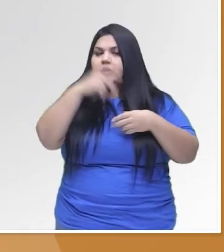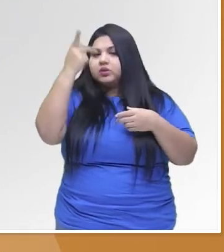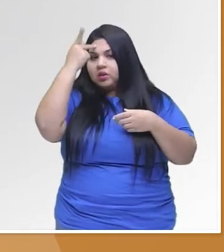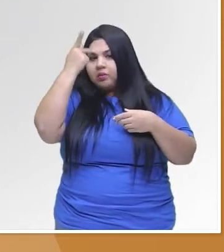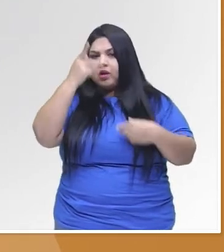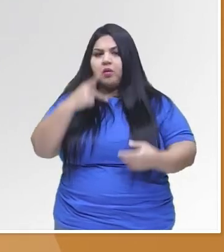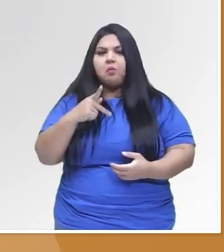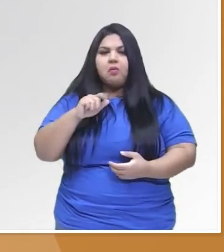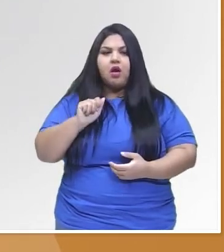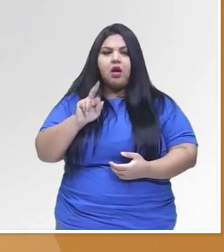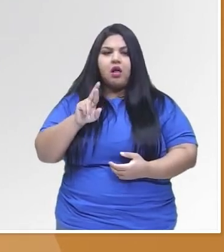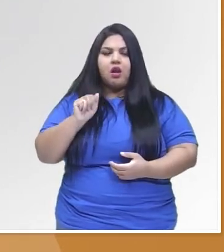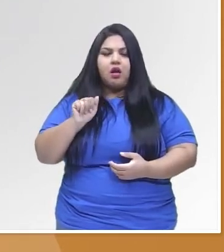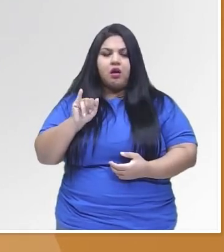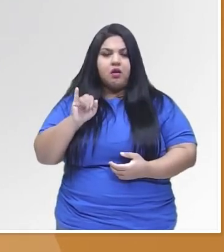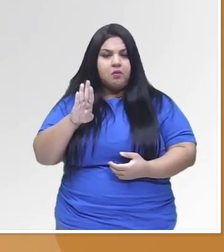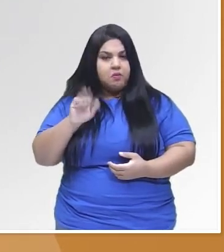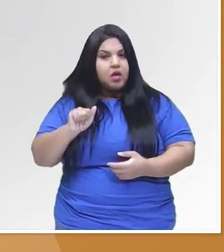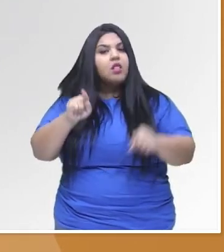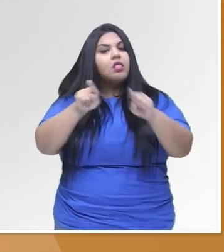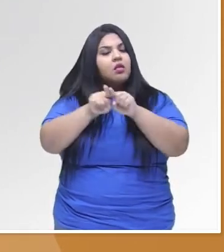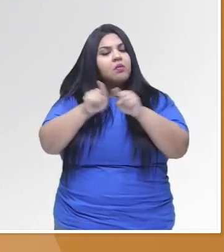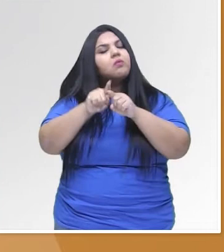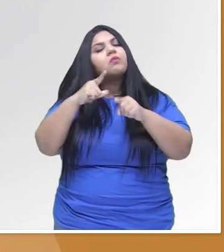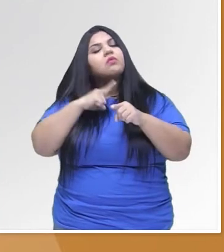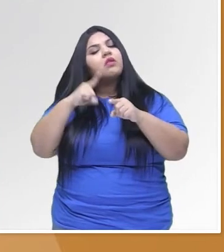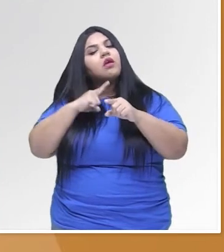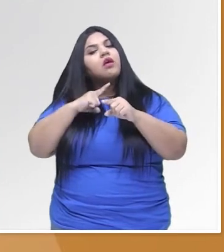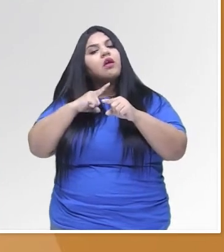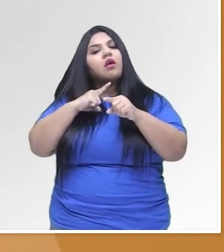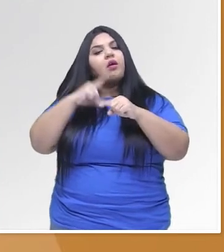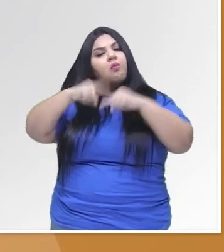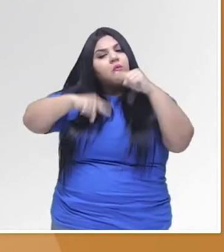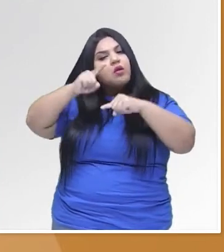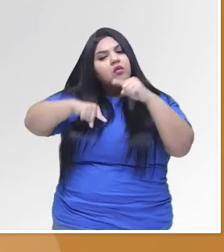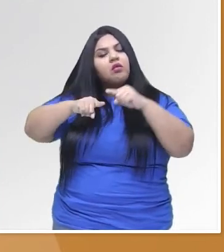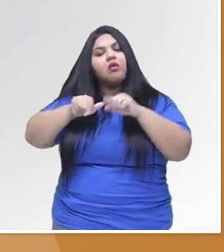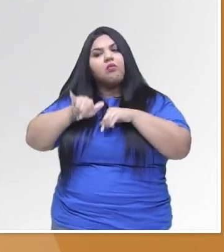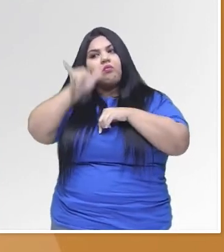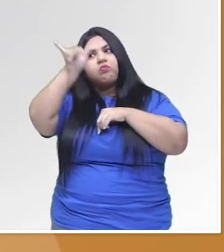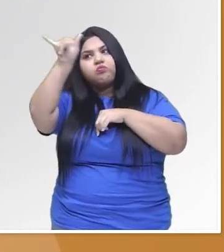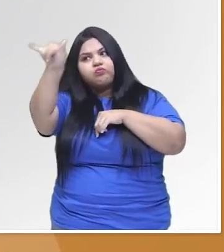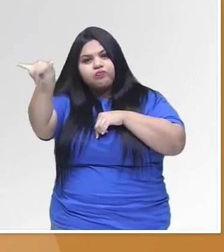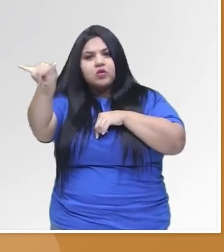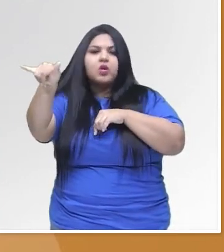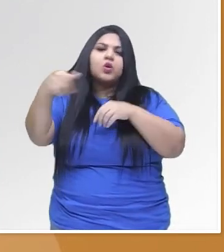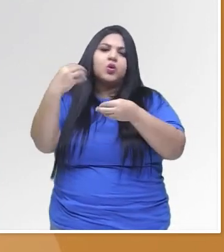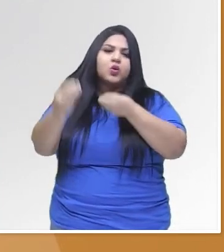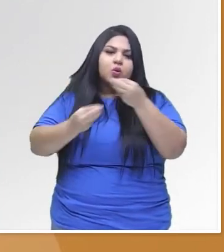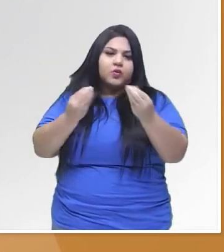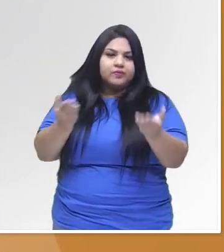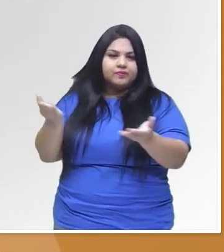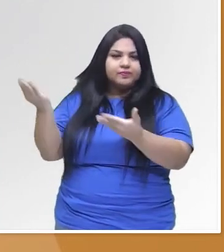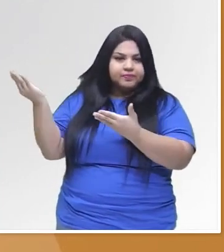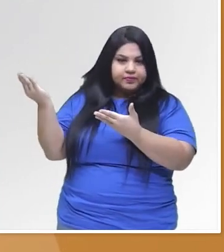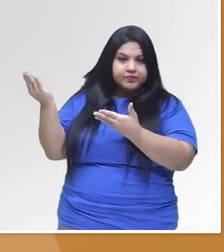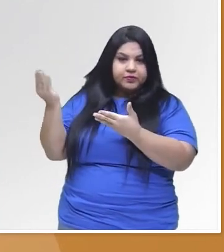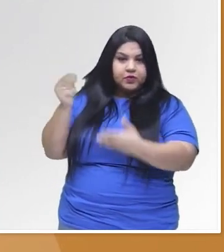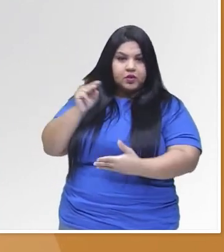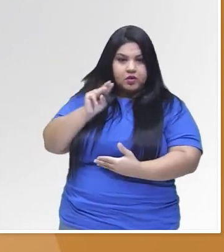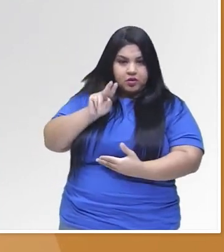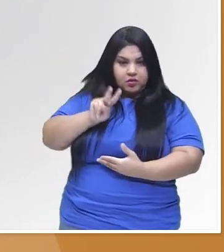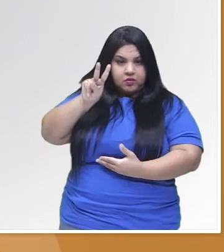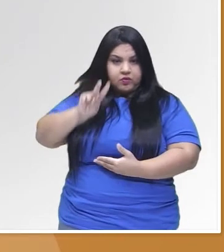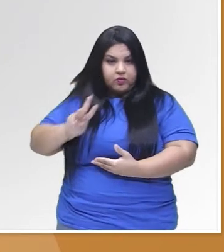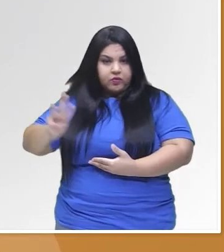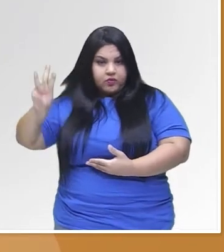na produção de aeronaves, tá? Veículos, como a General Motors, a Volkswagen,